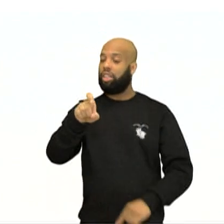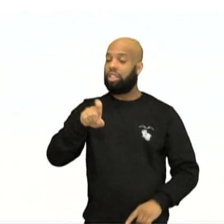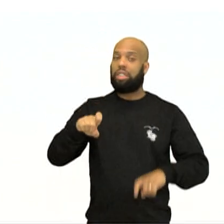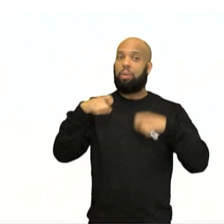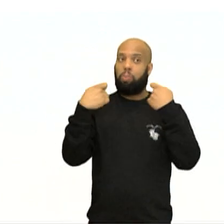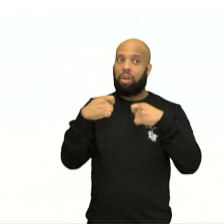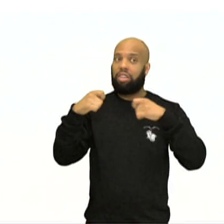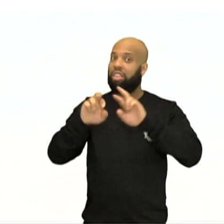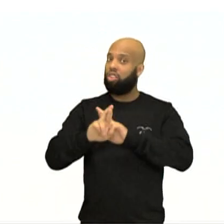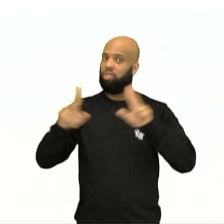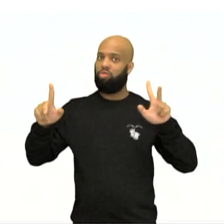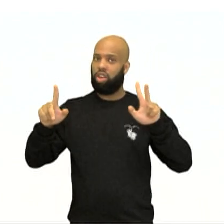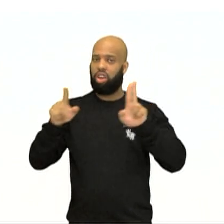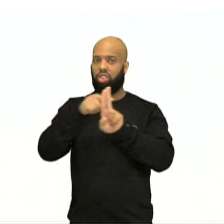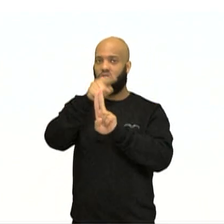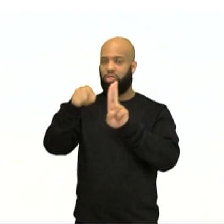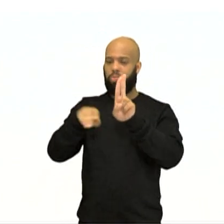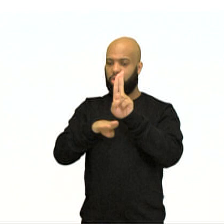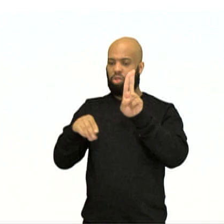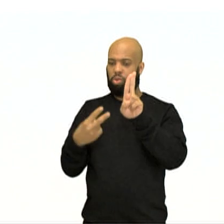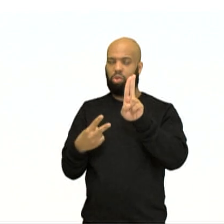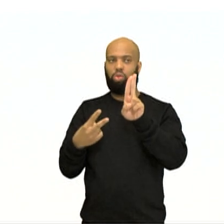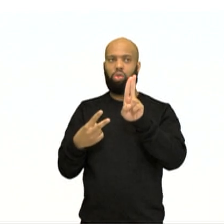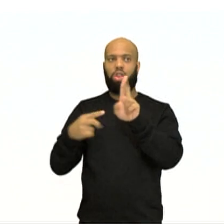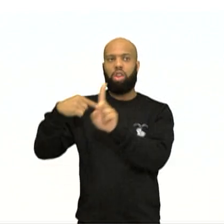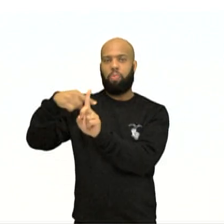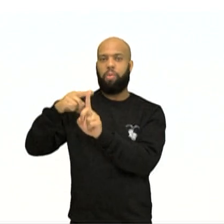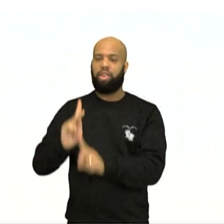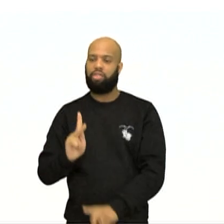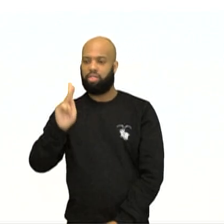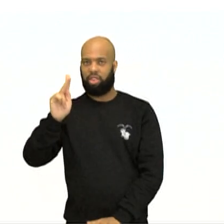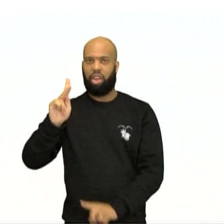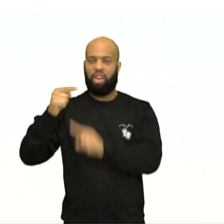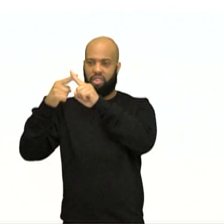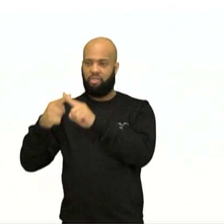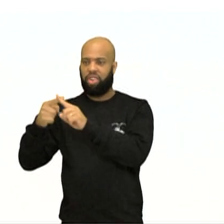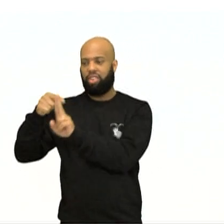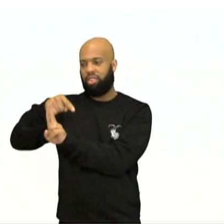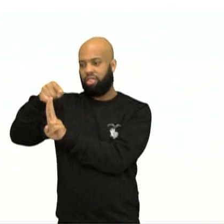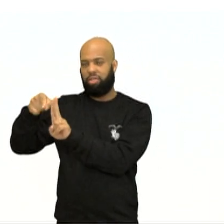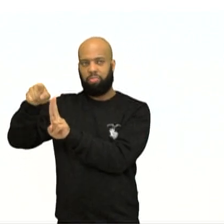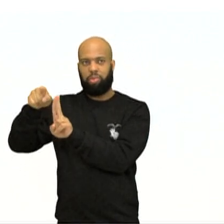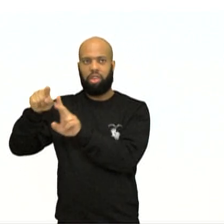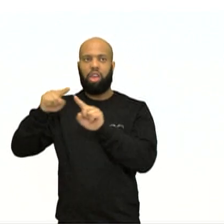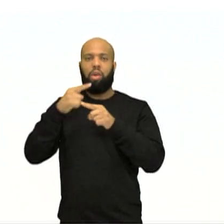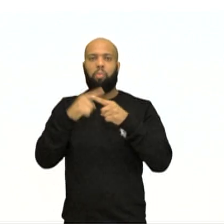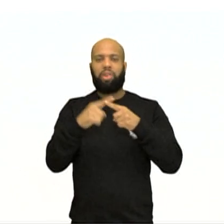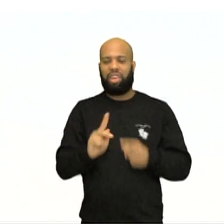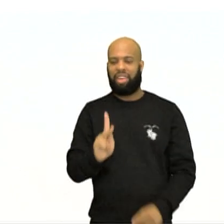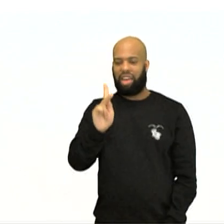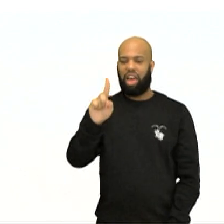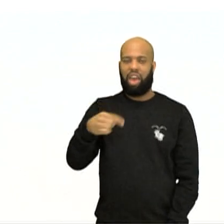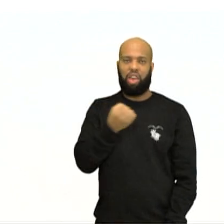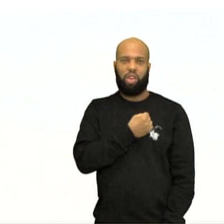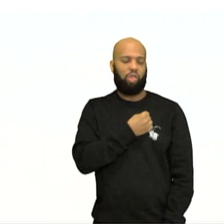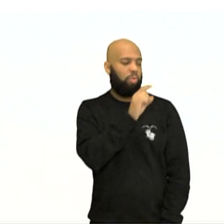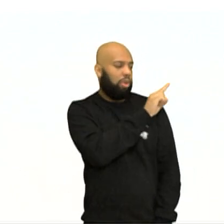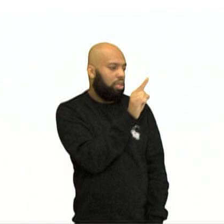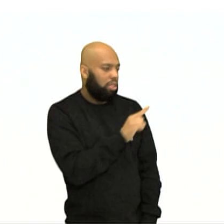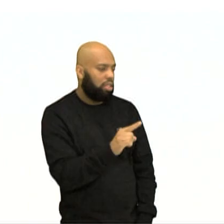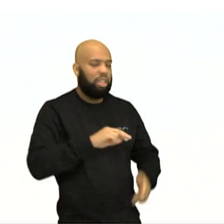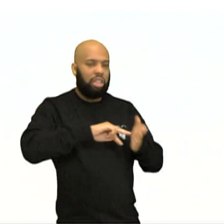de π sobre 2 mais k vezes π, em que k é um número inteiro e representa um número